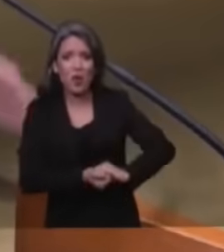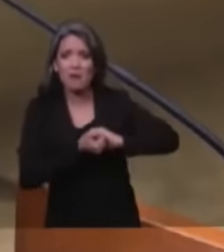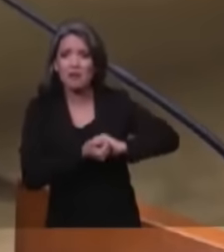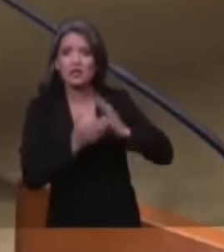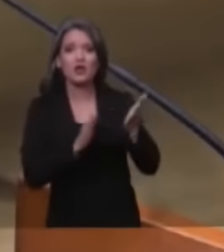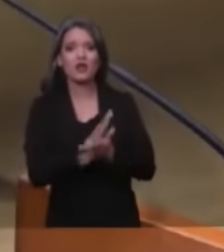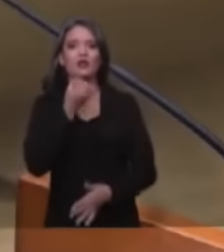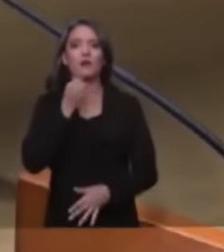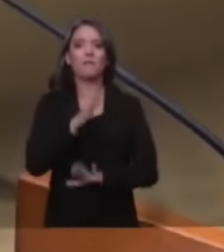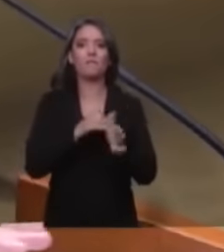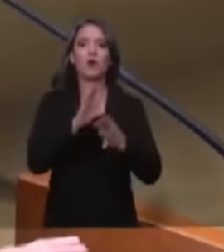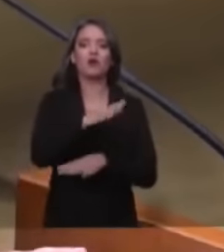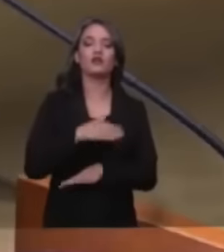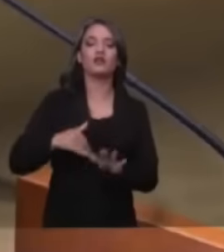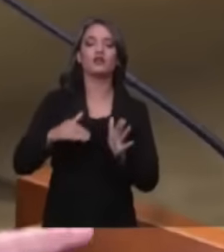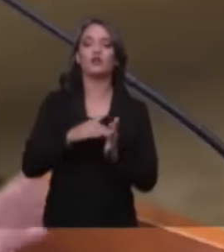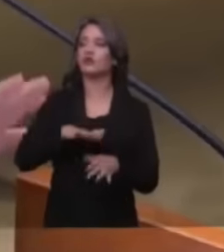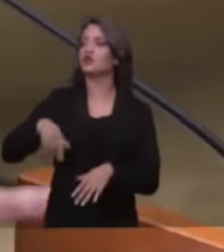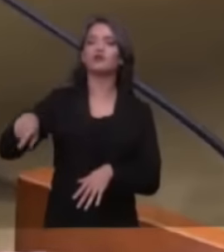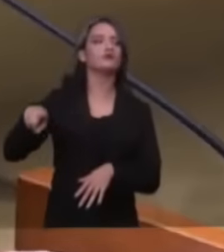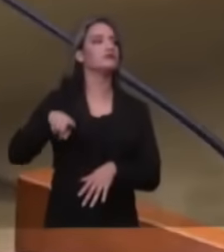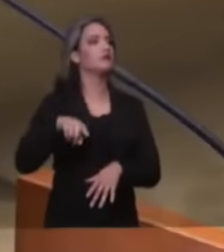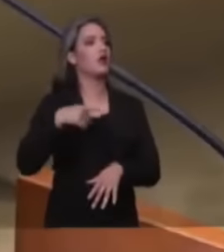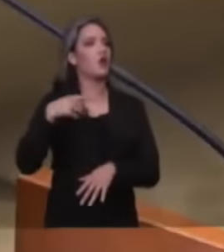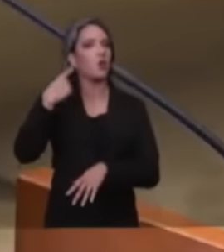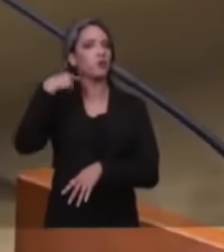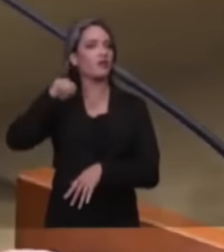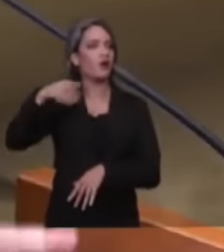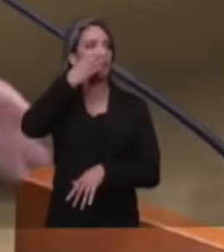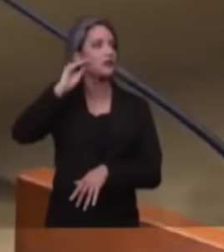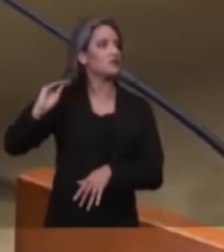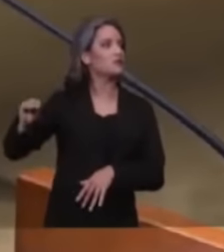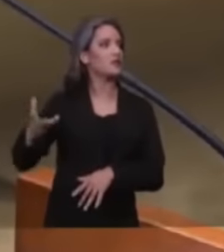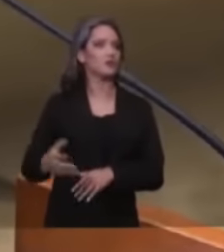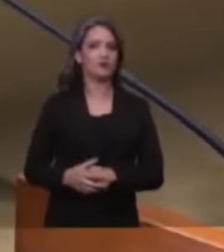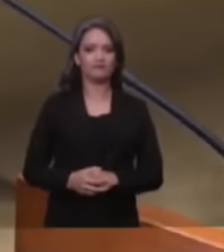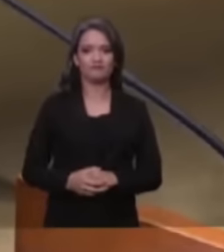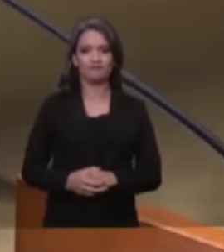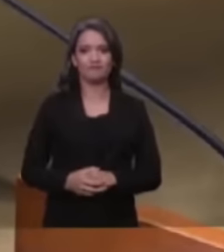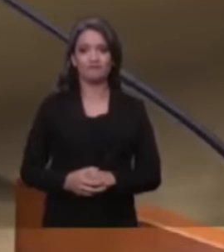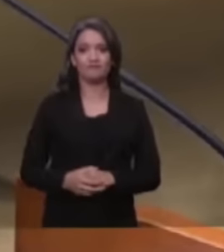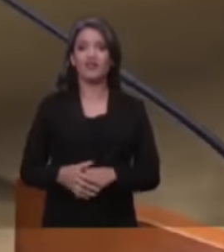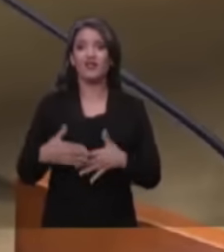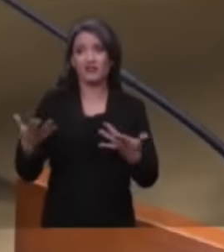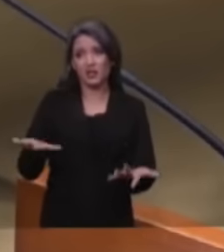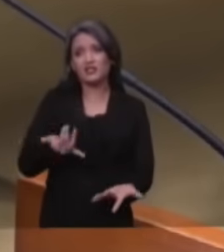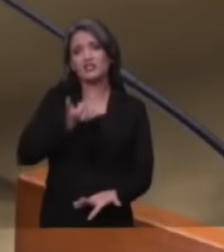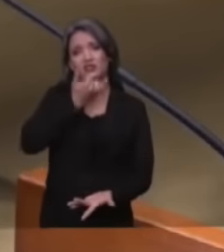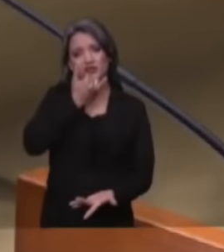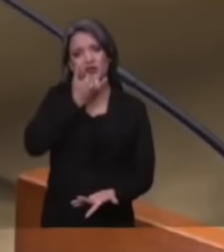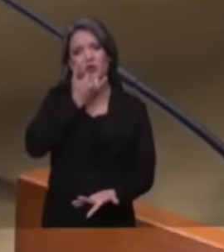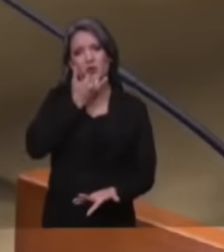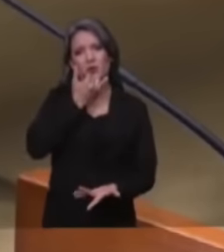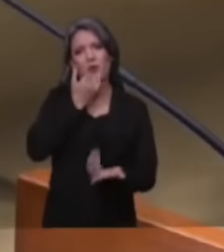OAB seguramente vai resultar em punição a ele. E, na verdade, essa